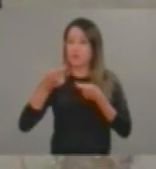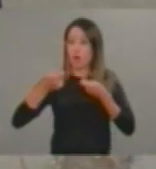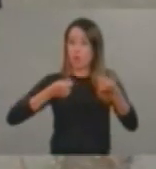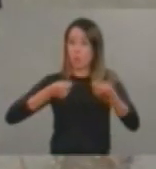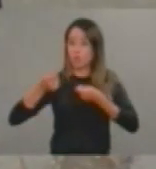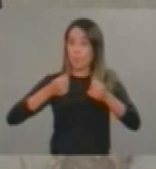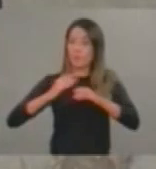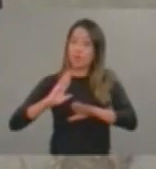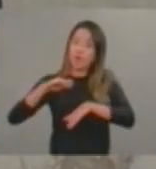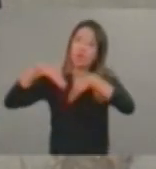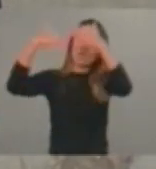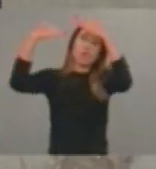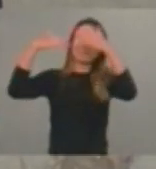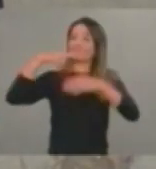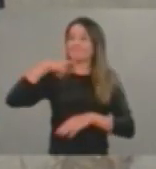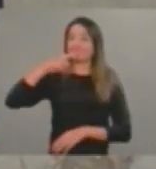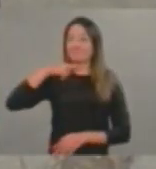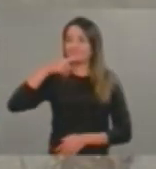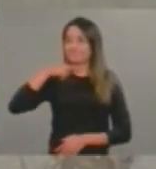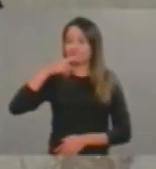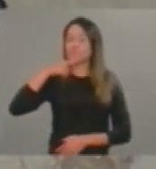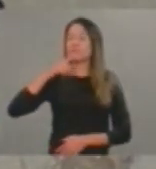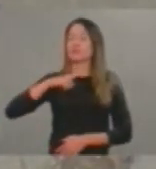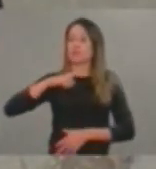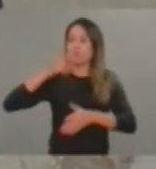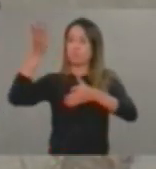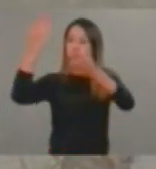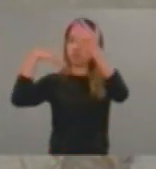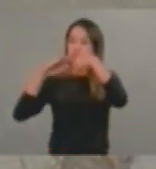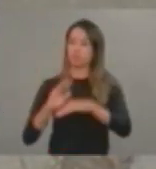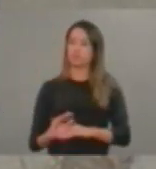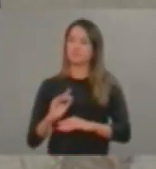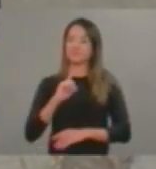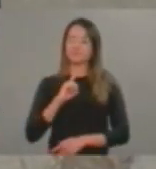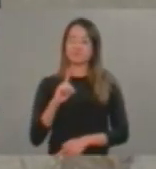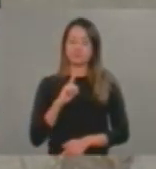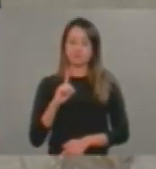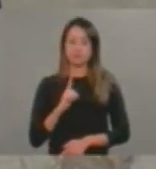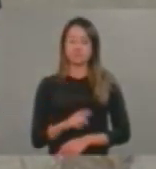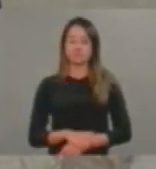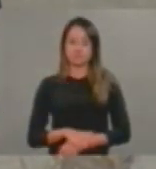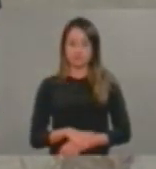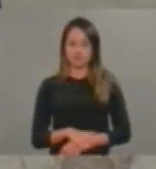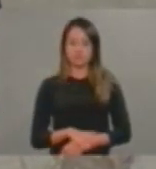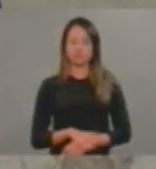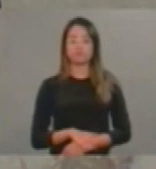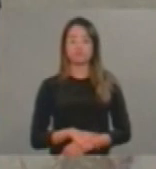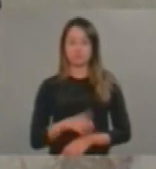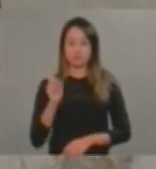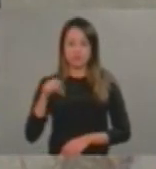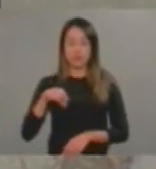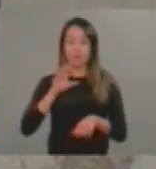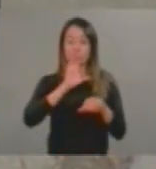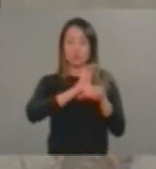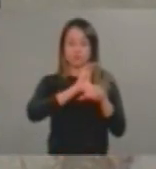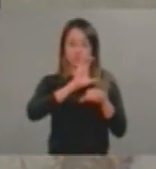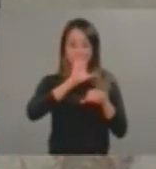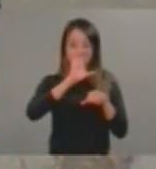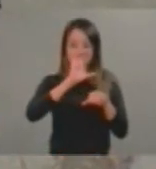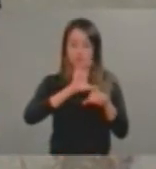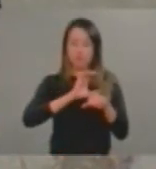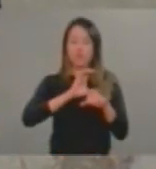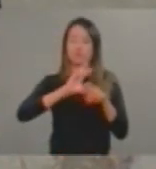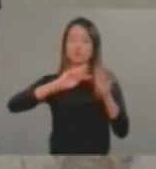país, nós temos queda de repasses constitucionais, nós temos